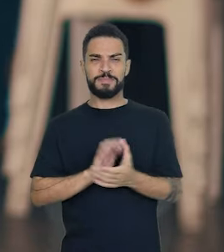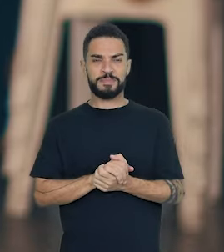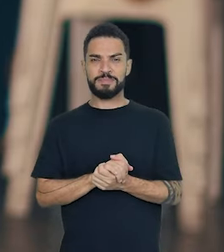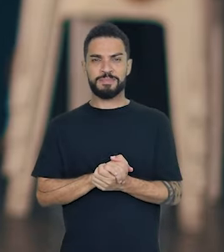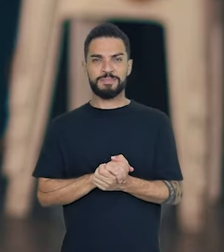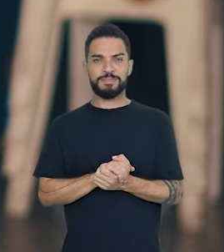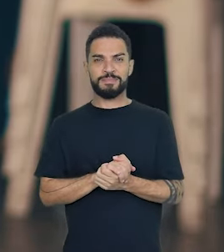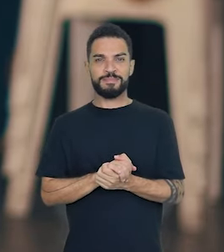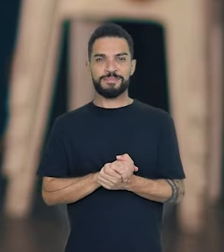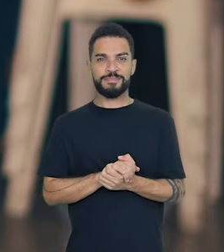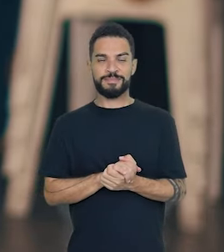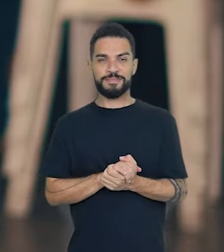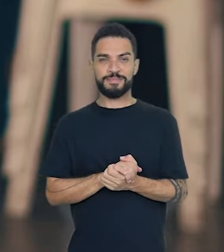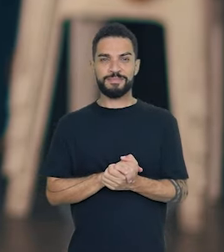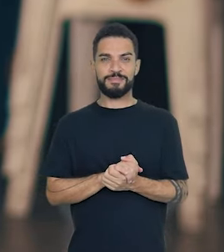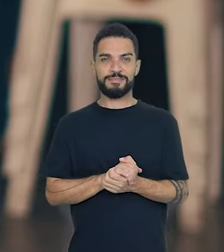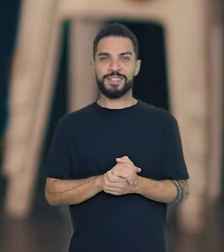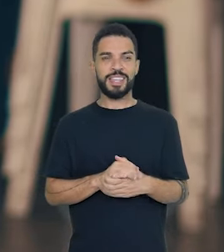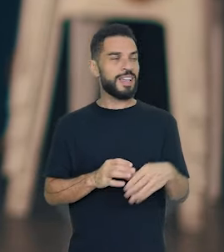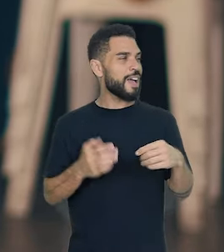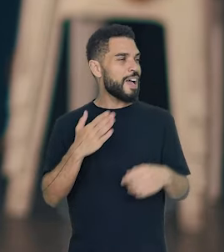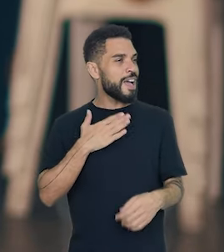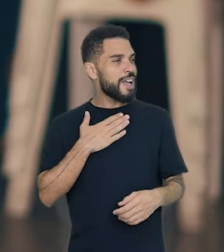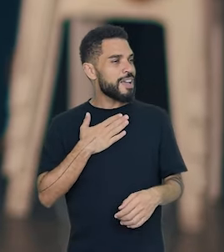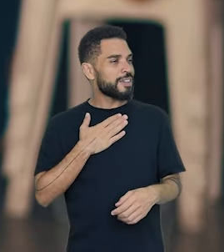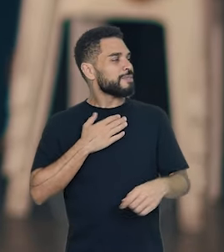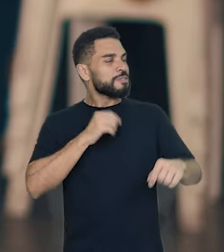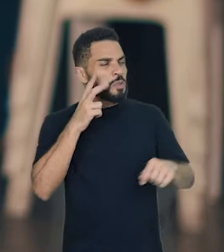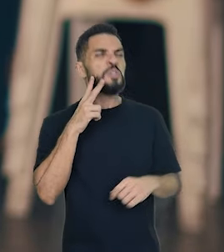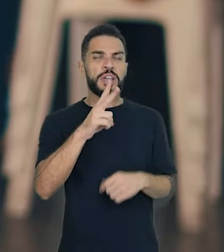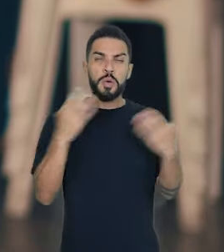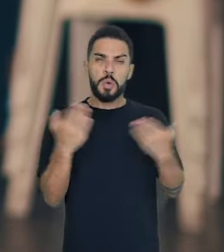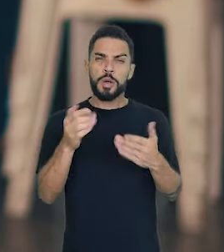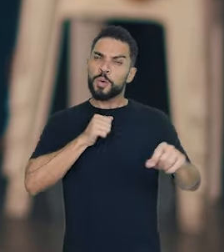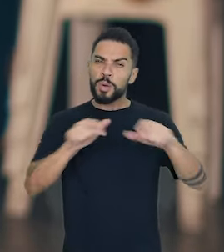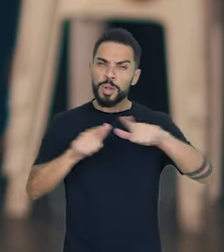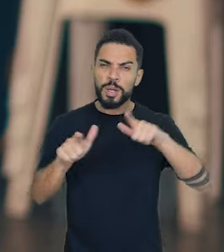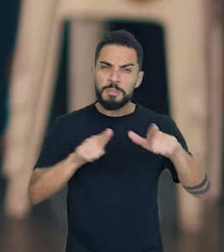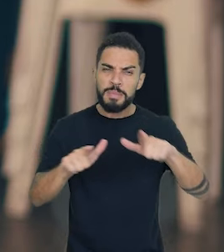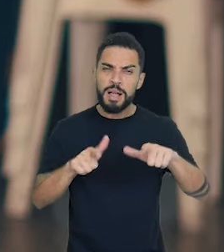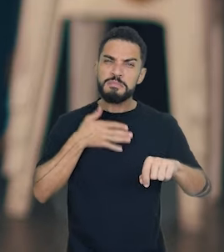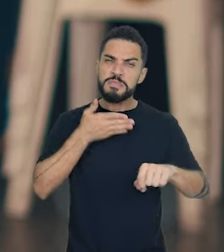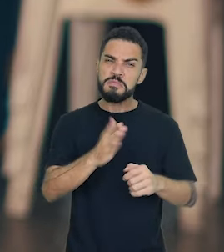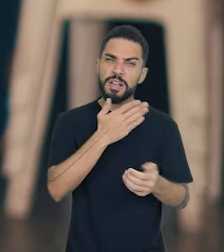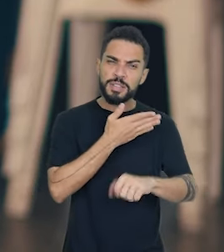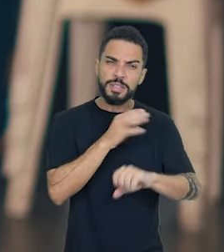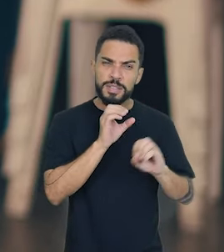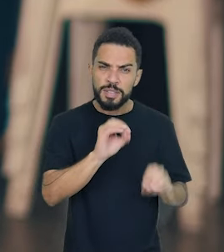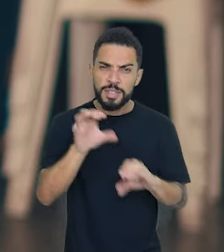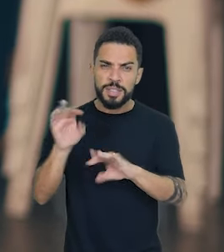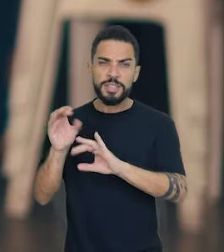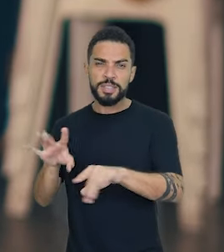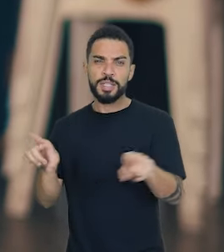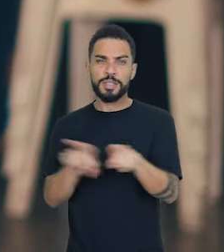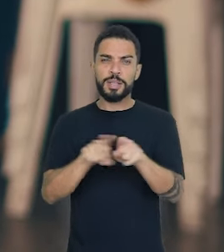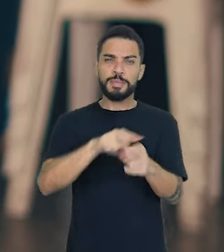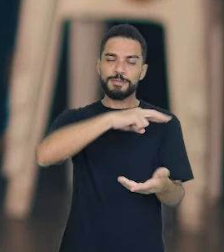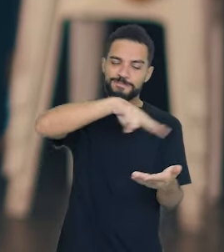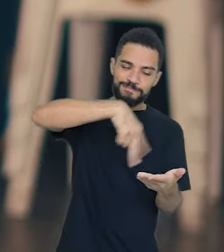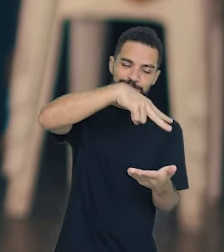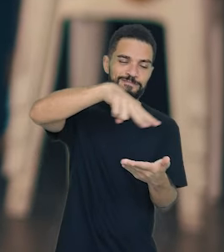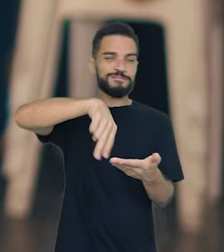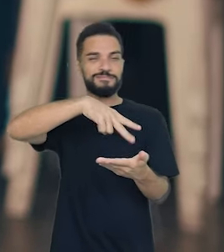Genial. Para mim, sabe, pelo trabalho dele, que ele faz nas quadras, de apresentação, o bailado